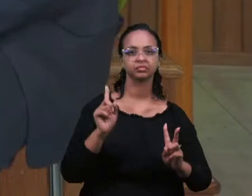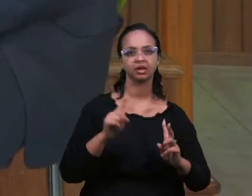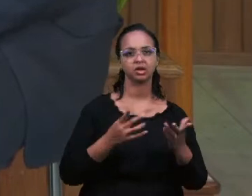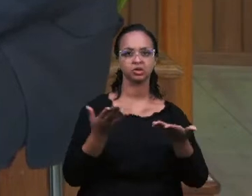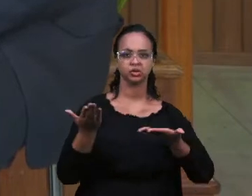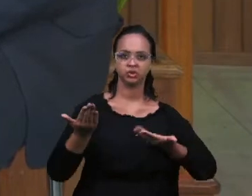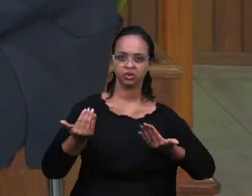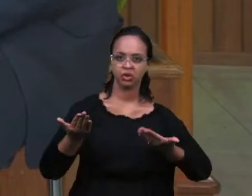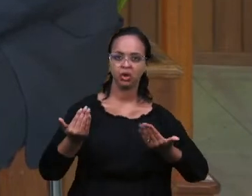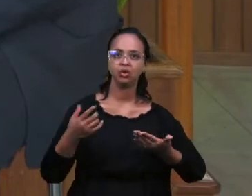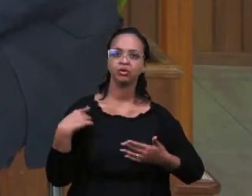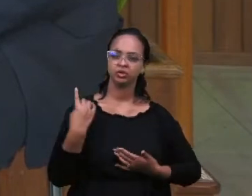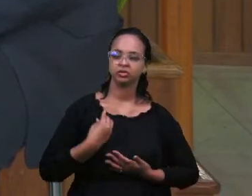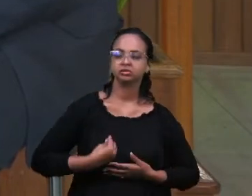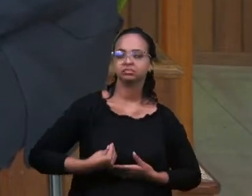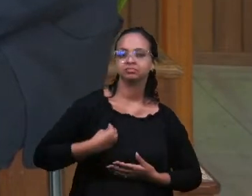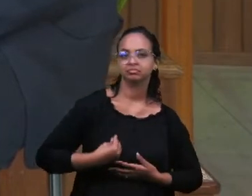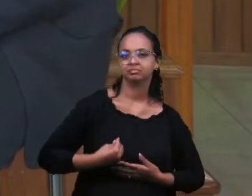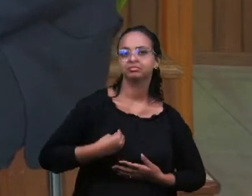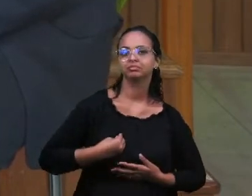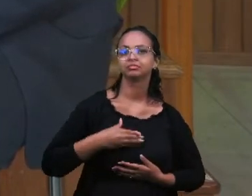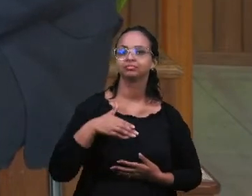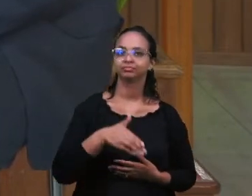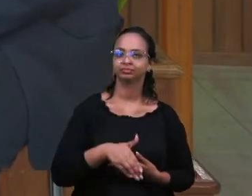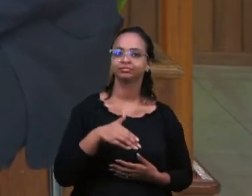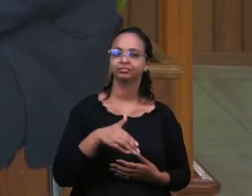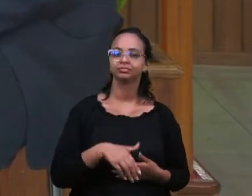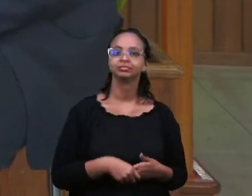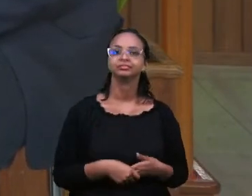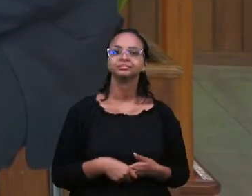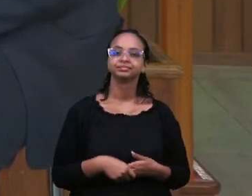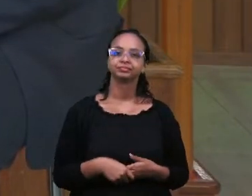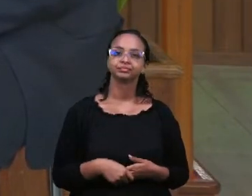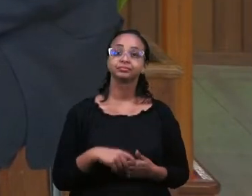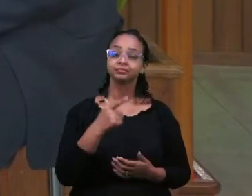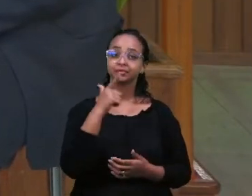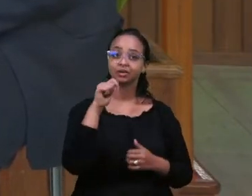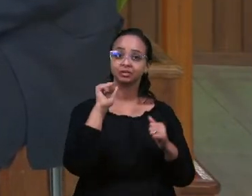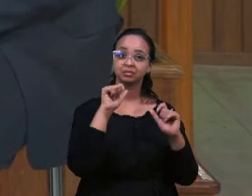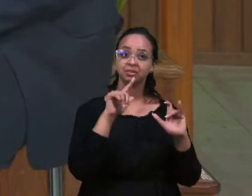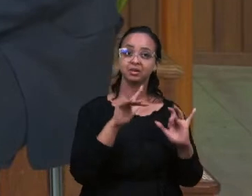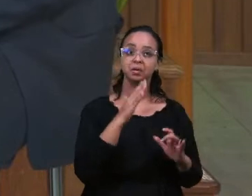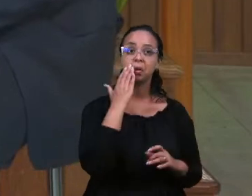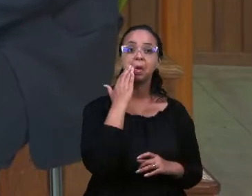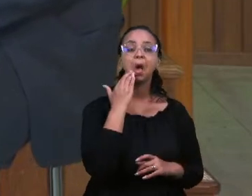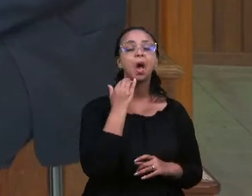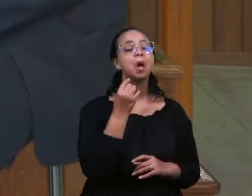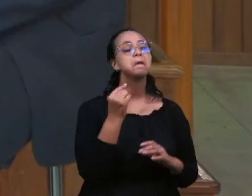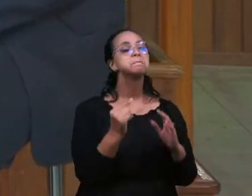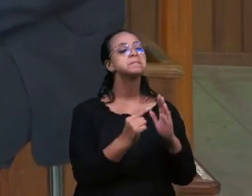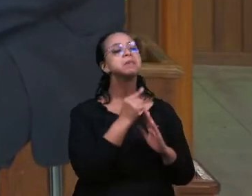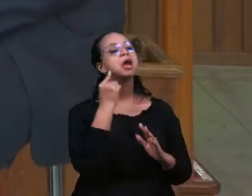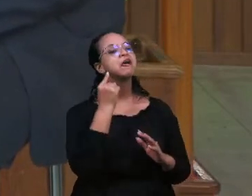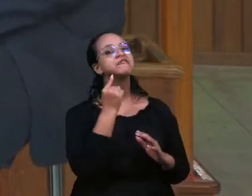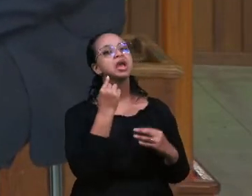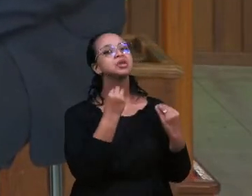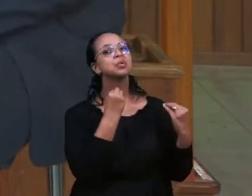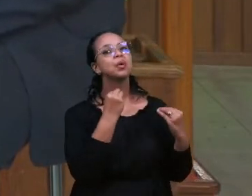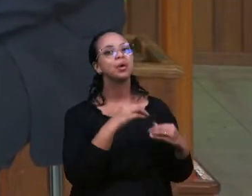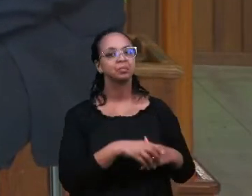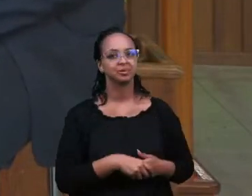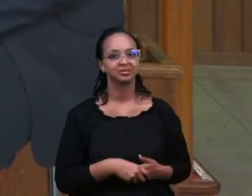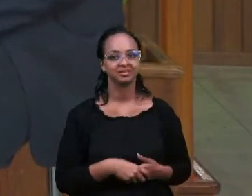viemos aqui a este lugar, o Manaim, né? Essa é outra bênção, outra experiência. Quando você veio no Manaim a primeira vez, você lembra? Eu era jovem, eu não lembro o